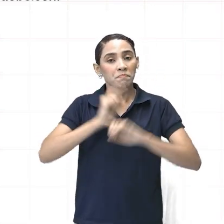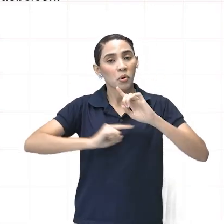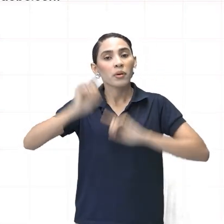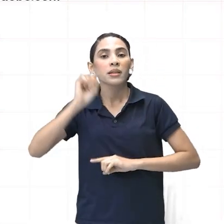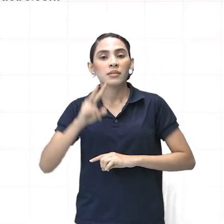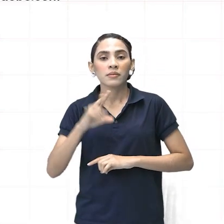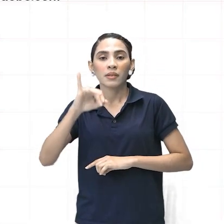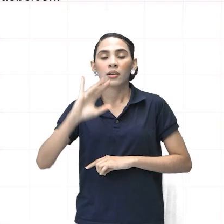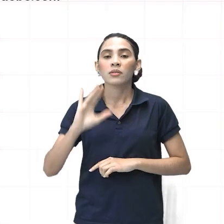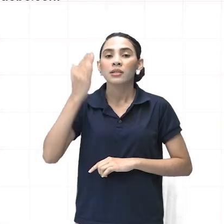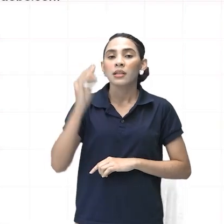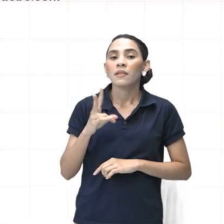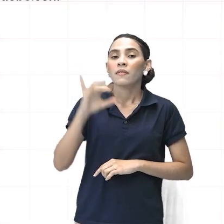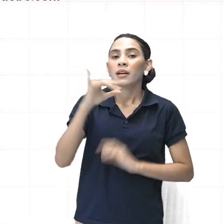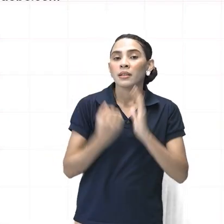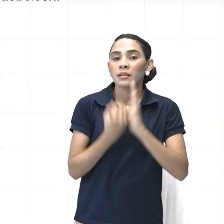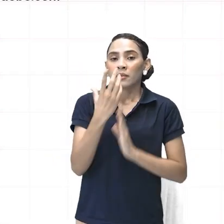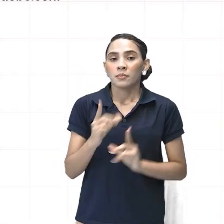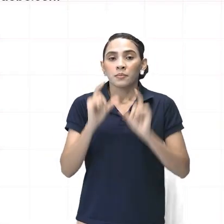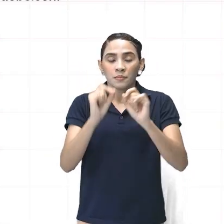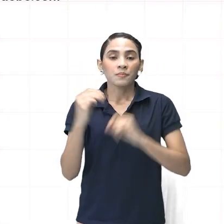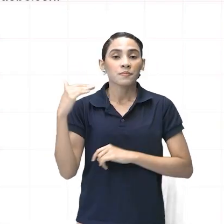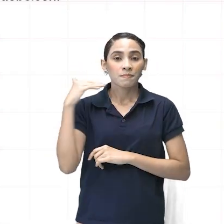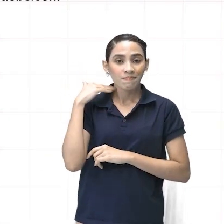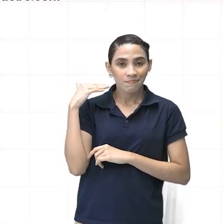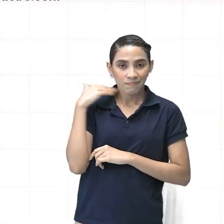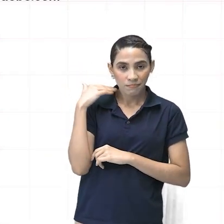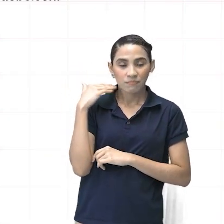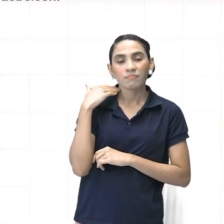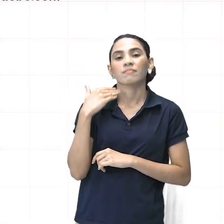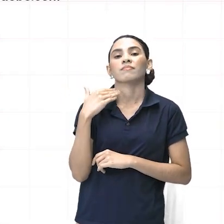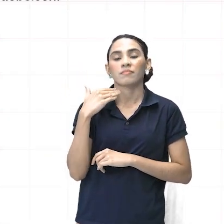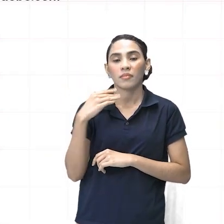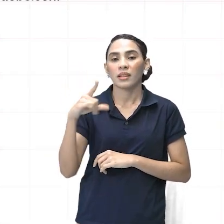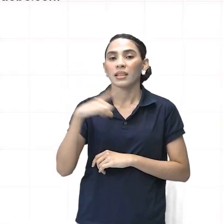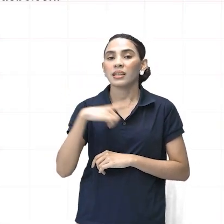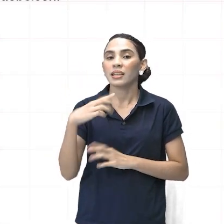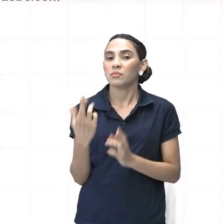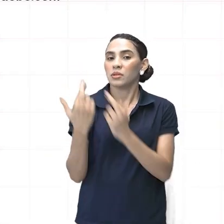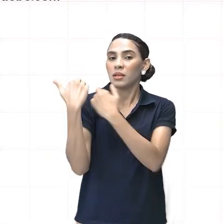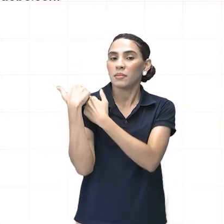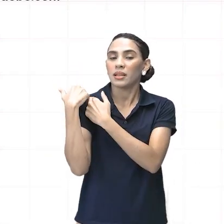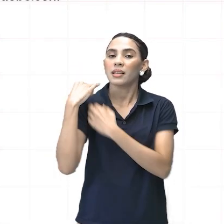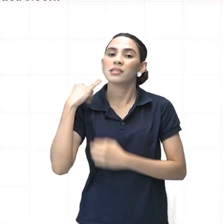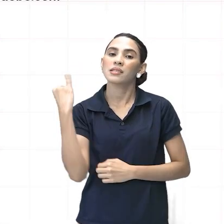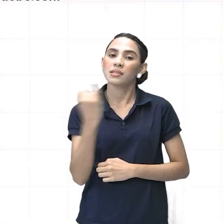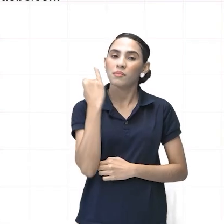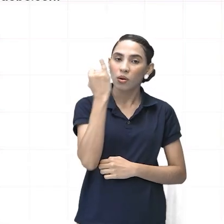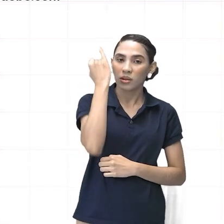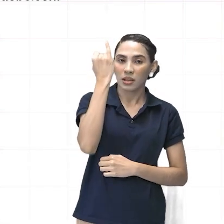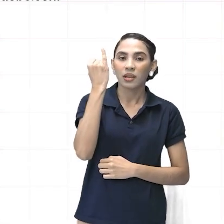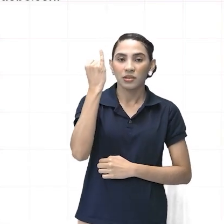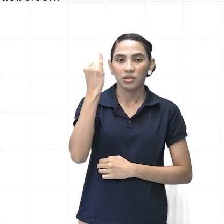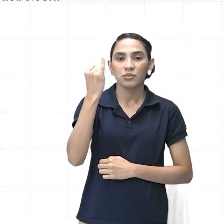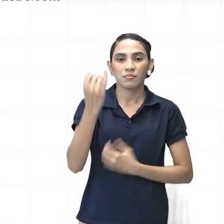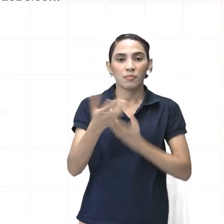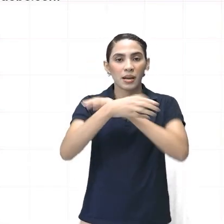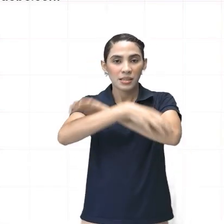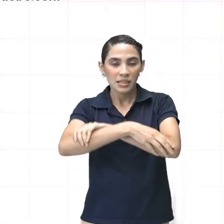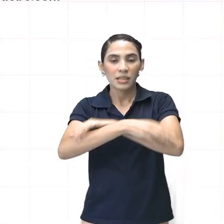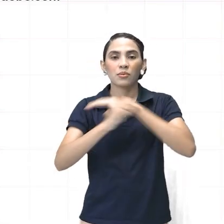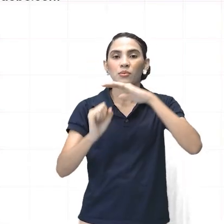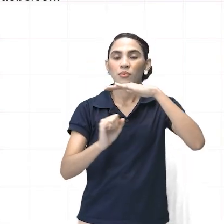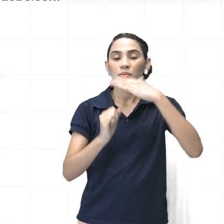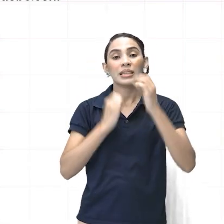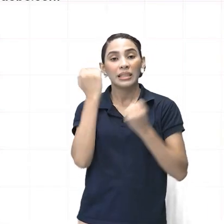está ocorrendo, vai surgir o quê? Os bancos que acabam assumindo o papel central com os parceiros das